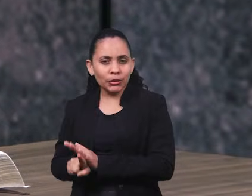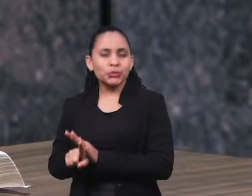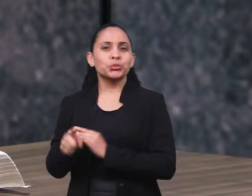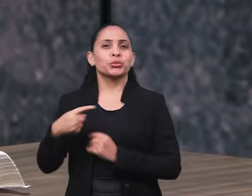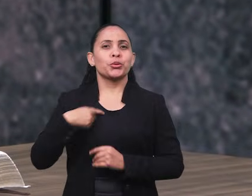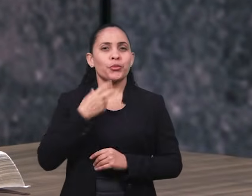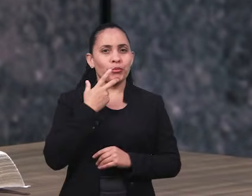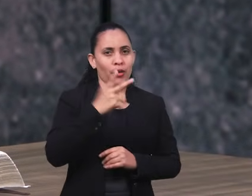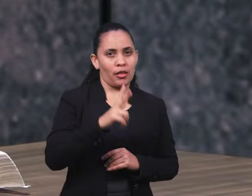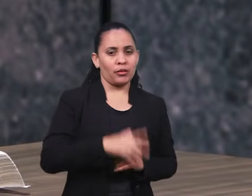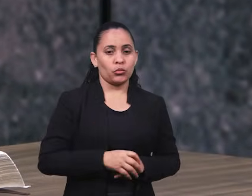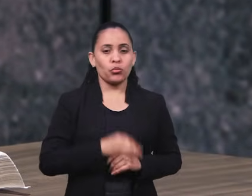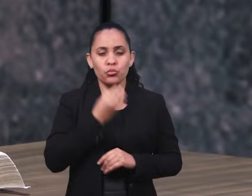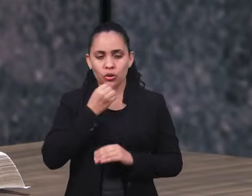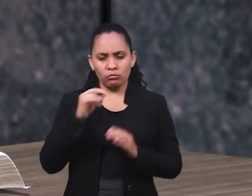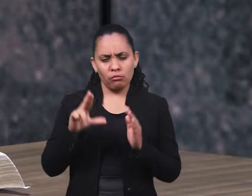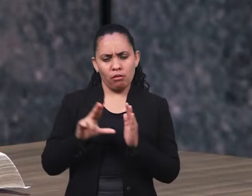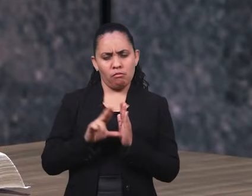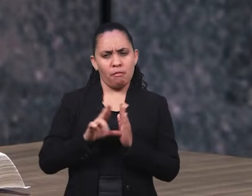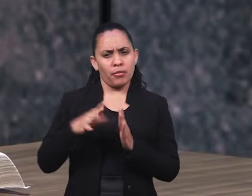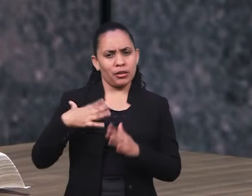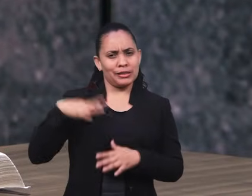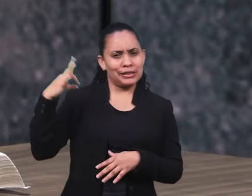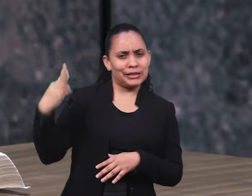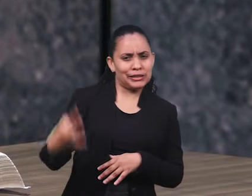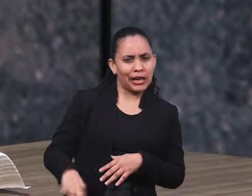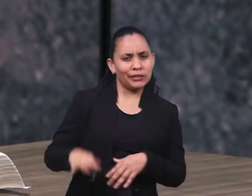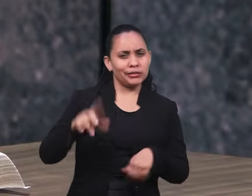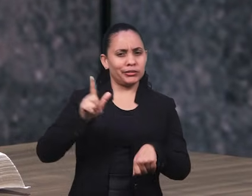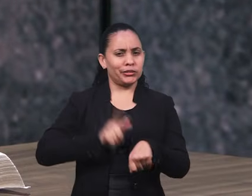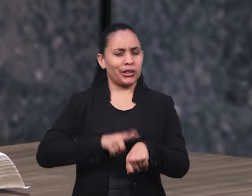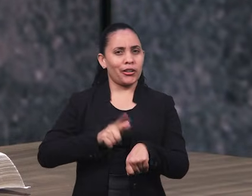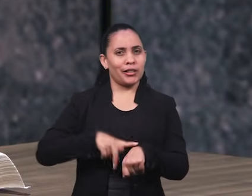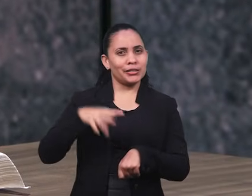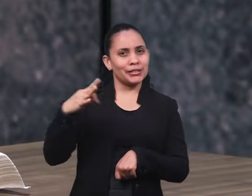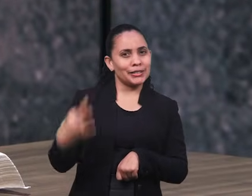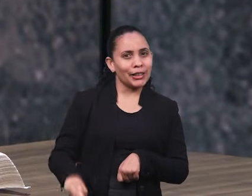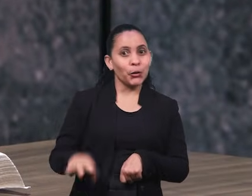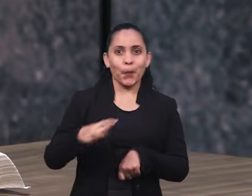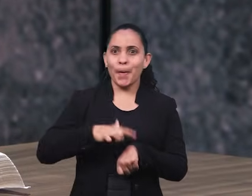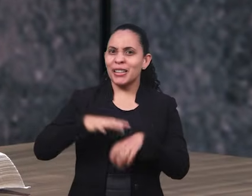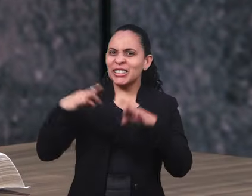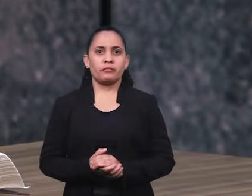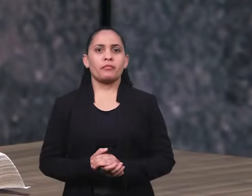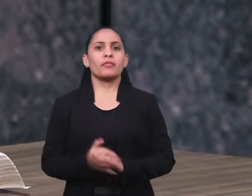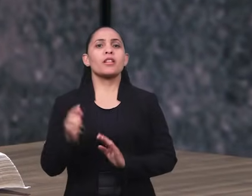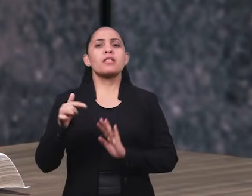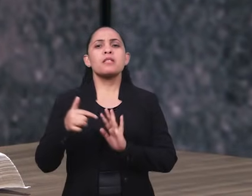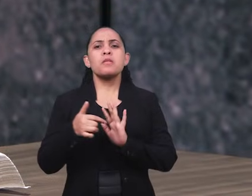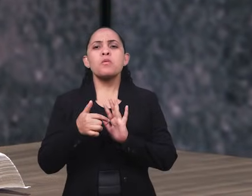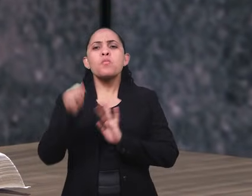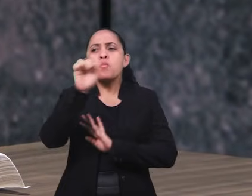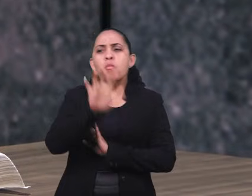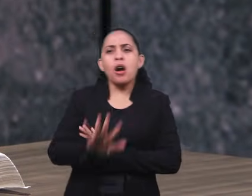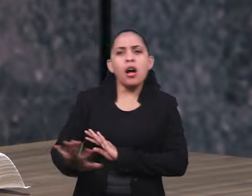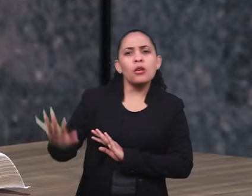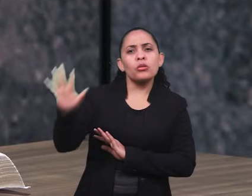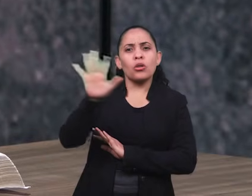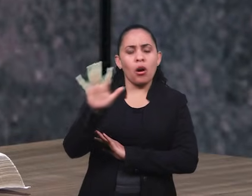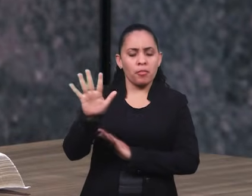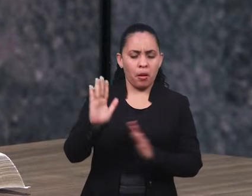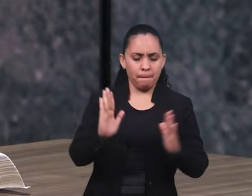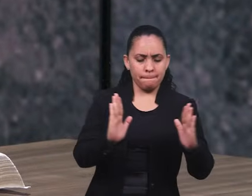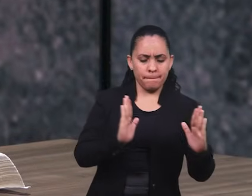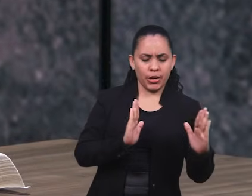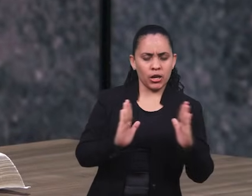É importante que se diga isso, que Lutero era o homem certo, na hora certa, no momento certo da história. É uma Europa que está